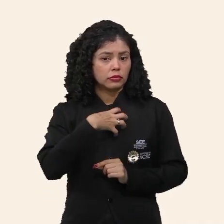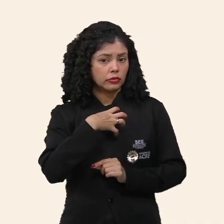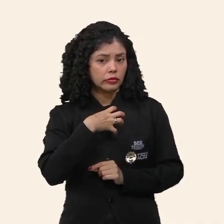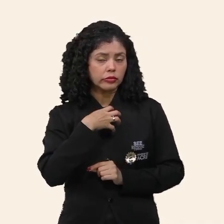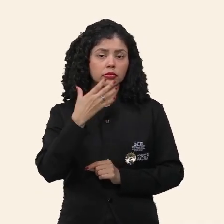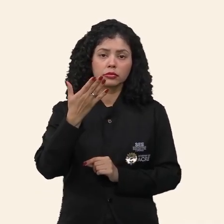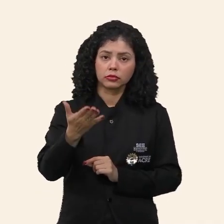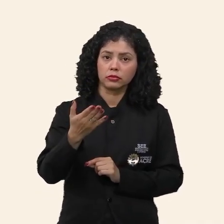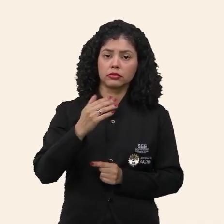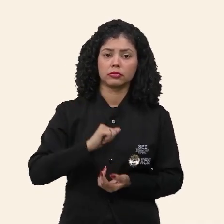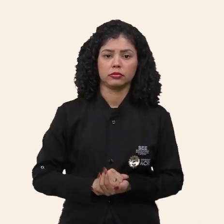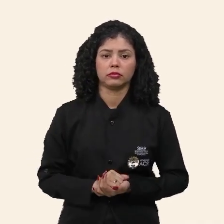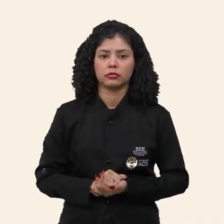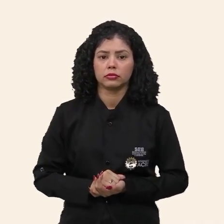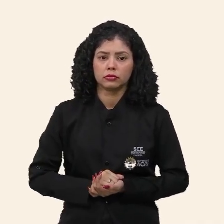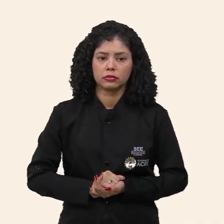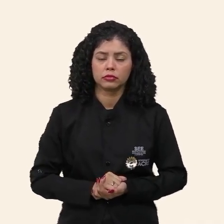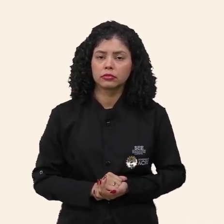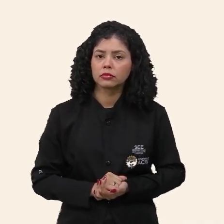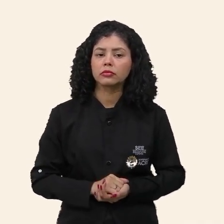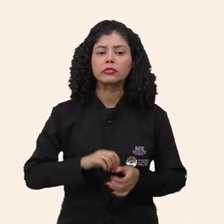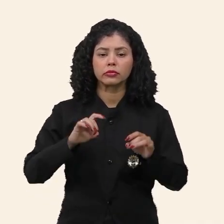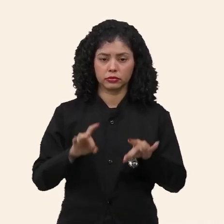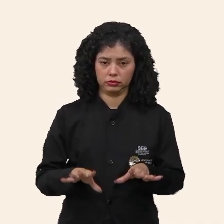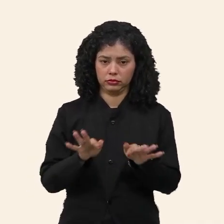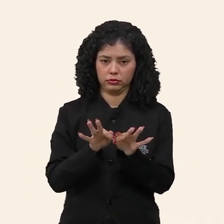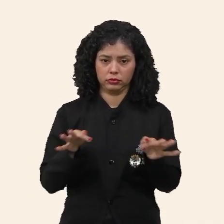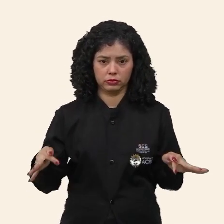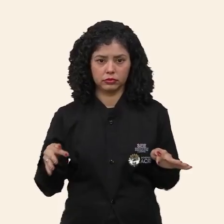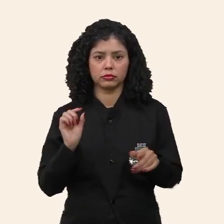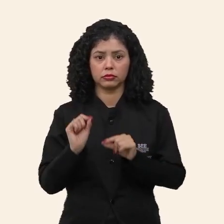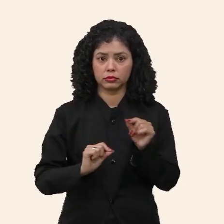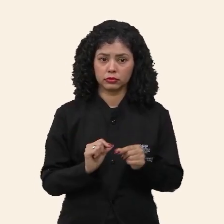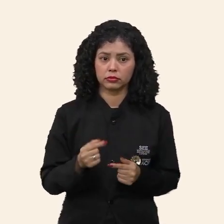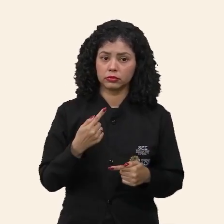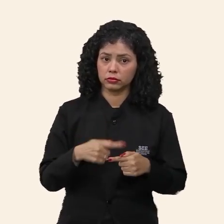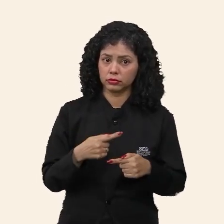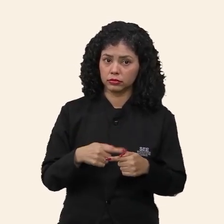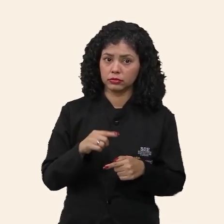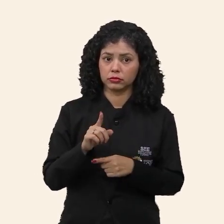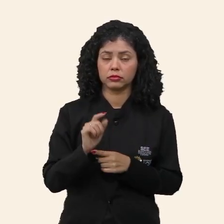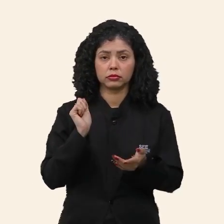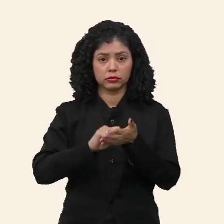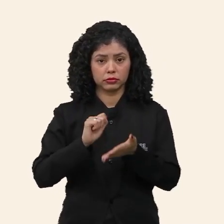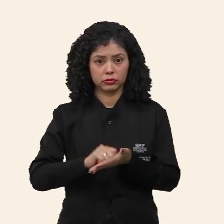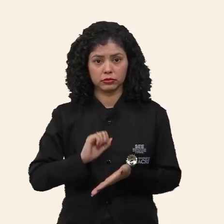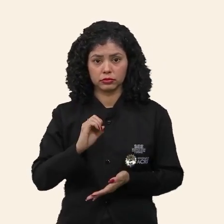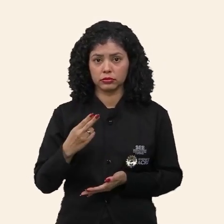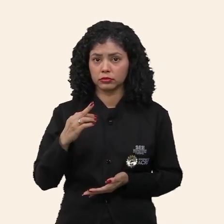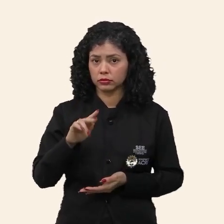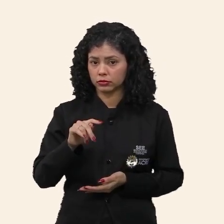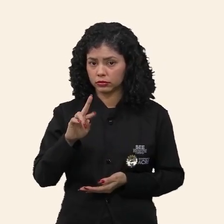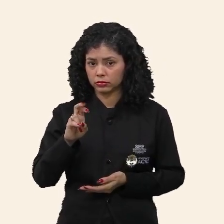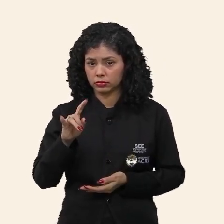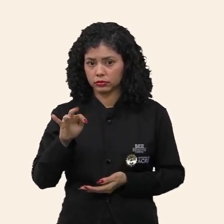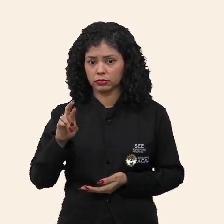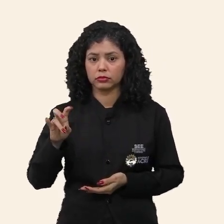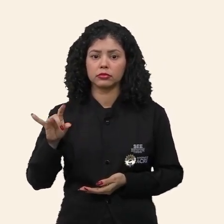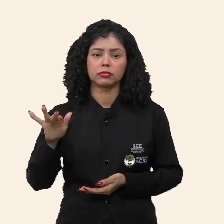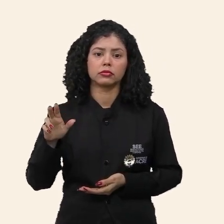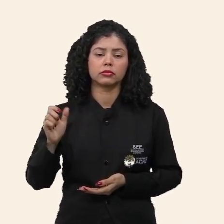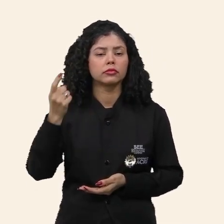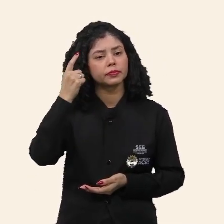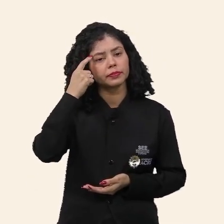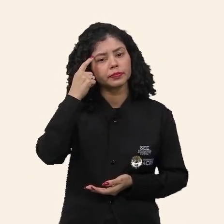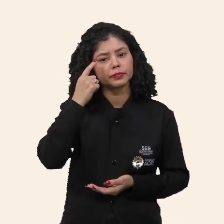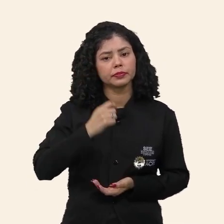para vocês nessa última frase? Seria a gramática descritiva ou prescritiva?